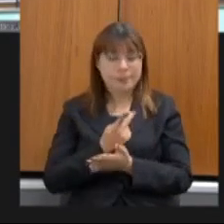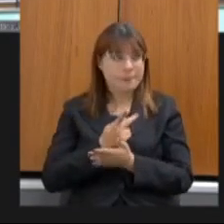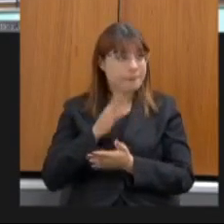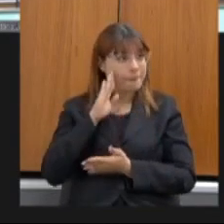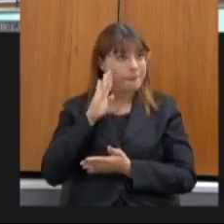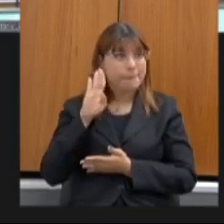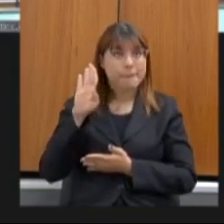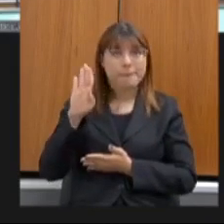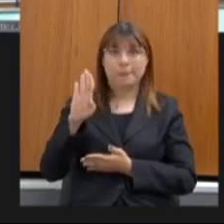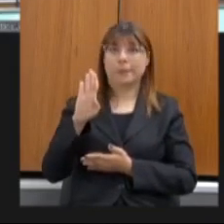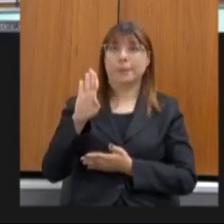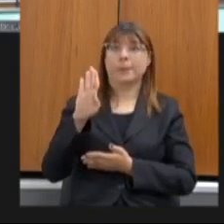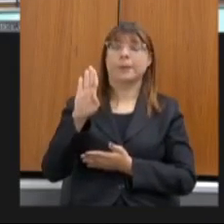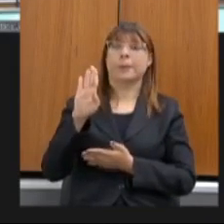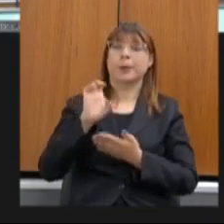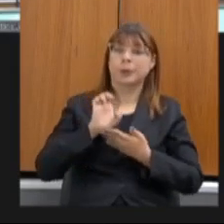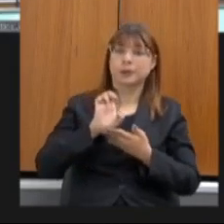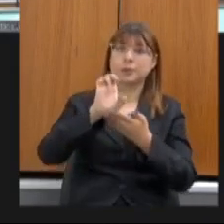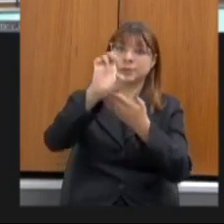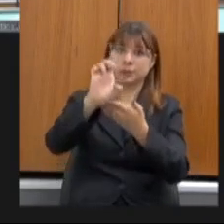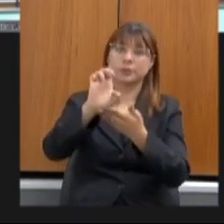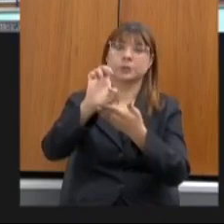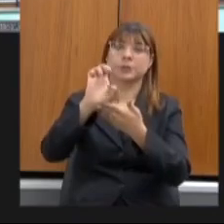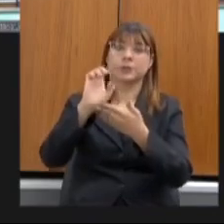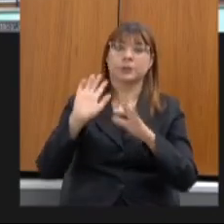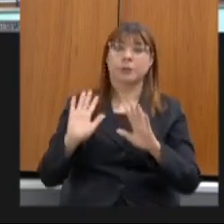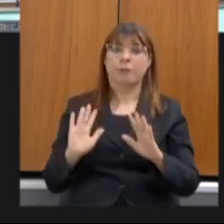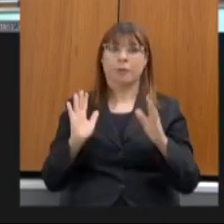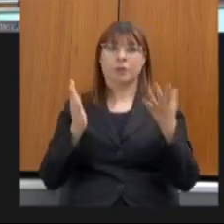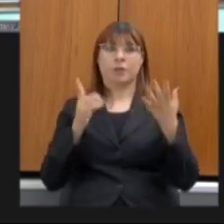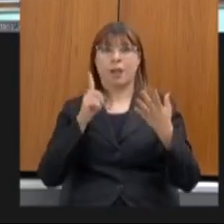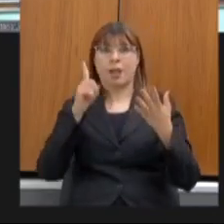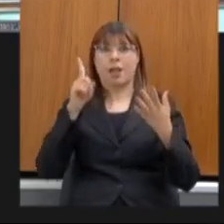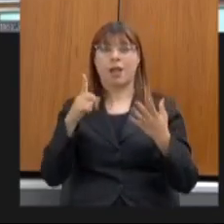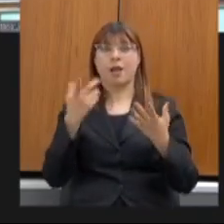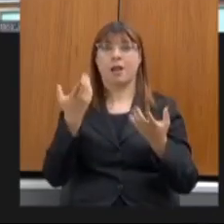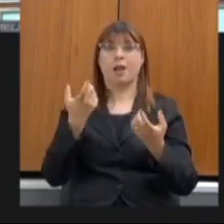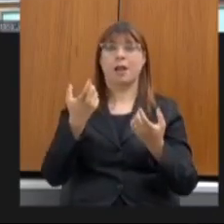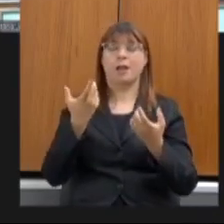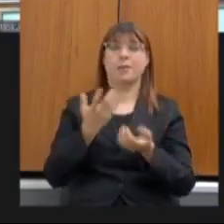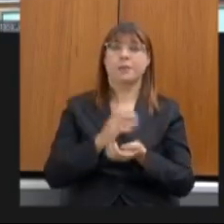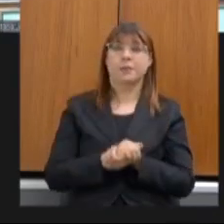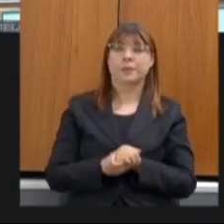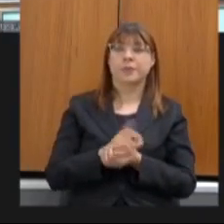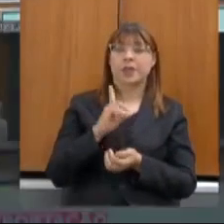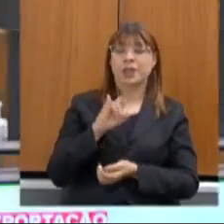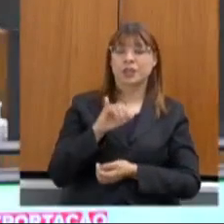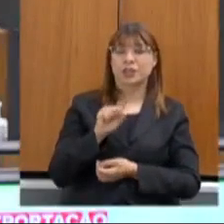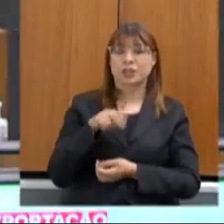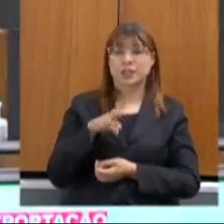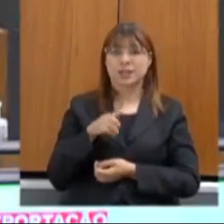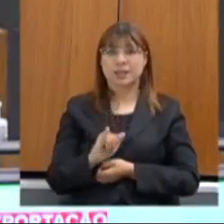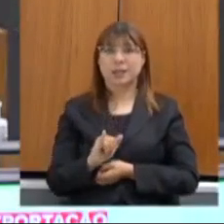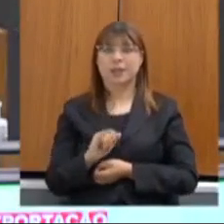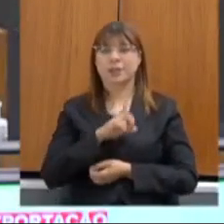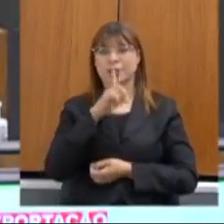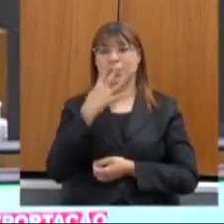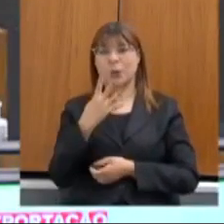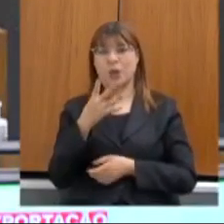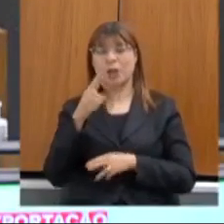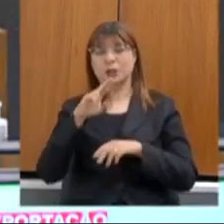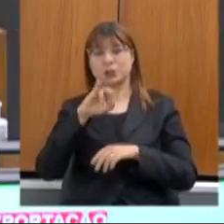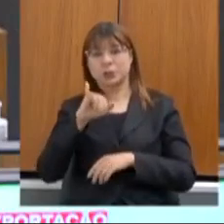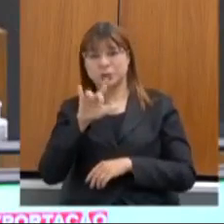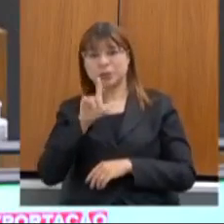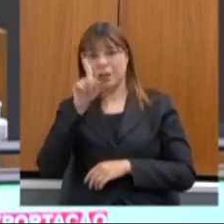história da região para as festividades da Disney as festividades de quatro de Julho nos Estados Unidos